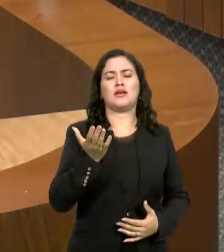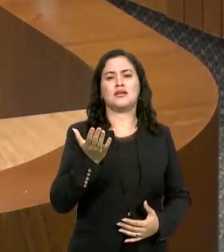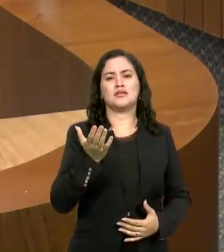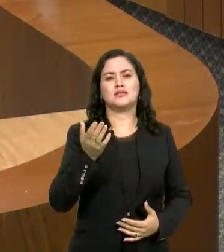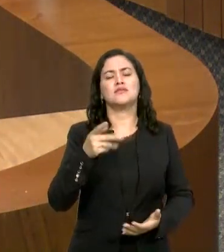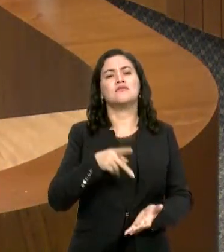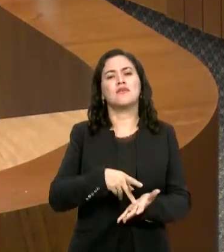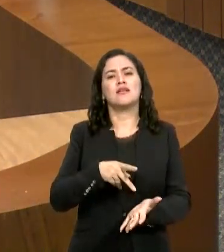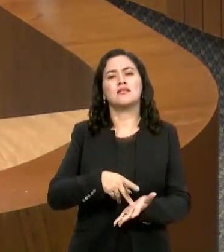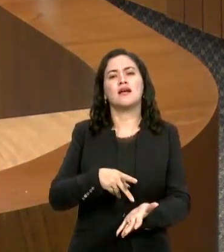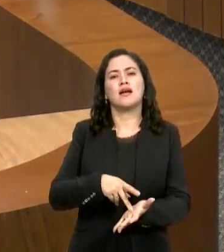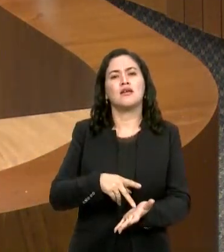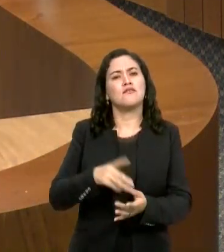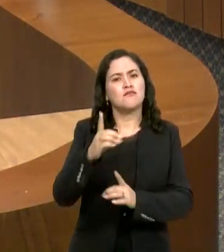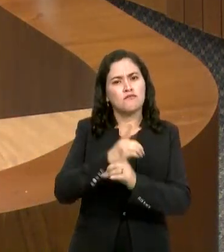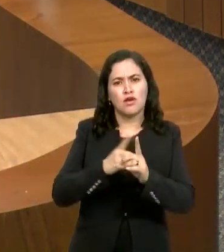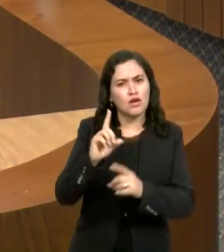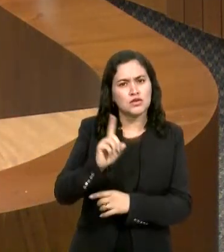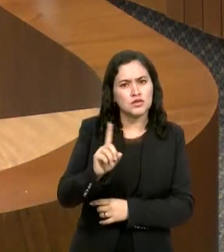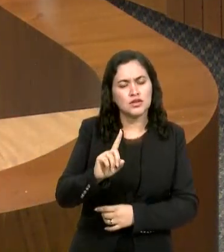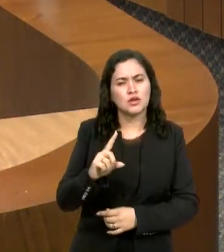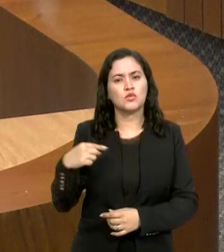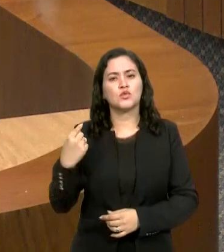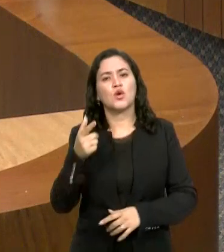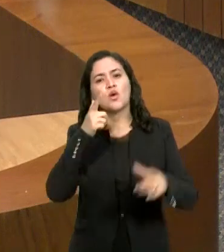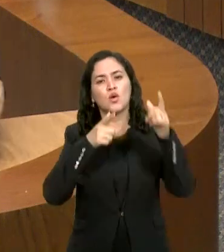concedo uma parte. Deputado Rodrigo também.